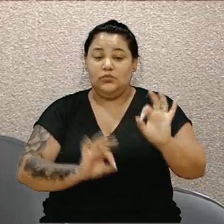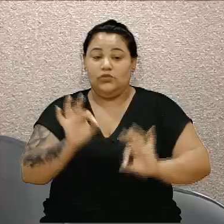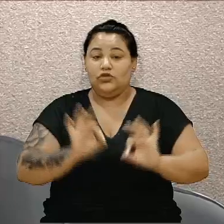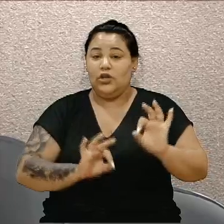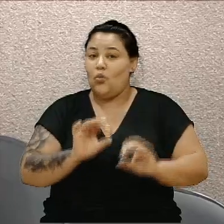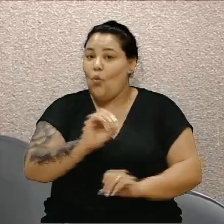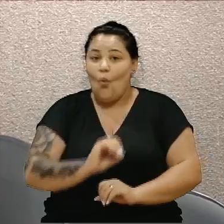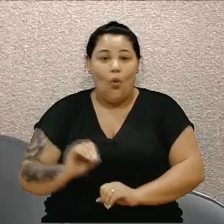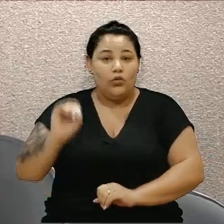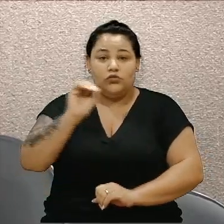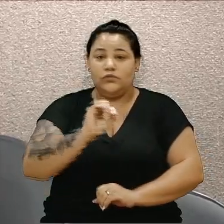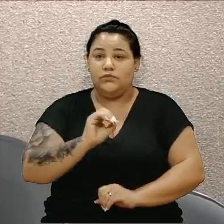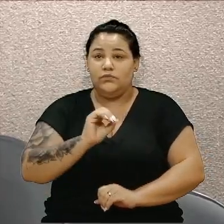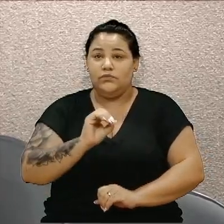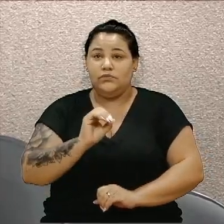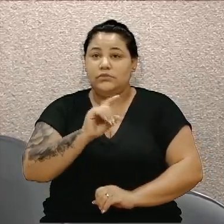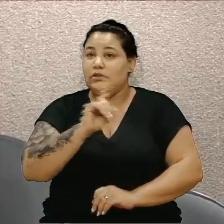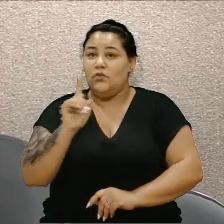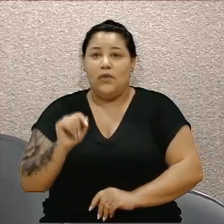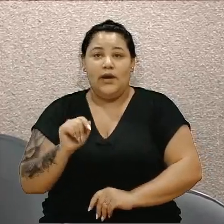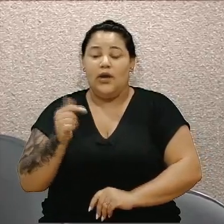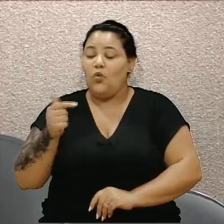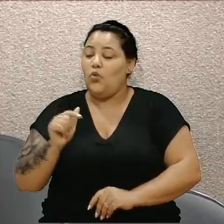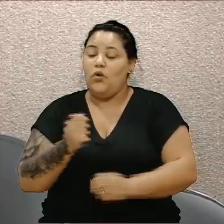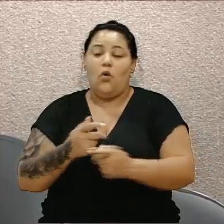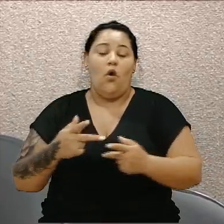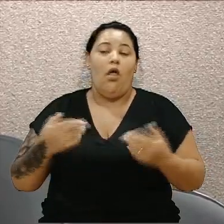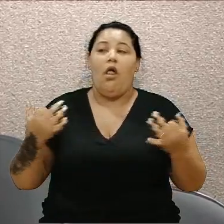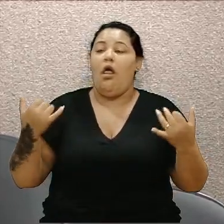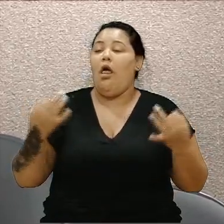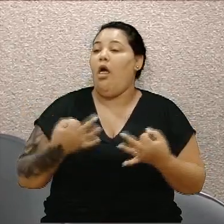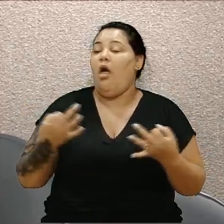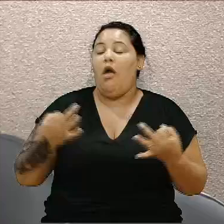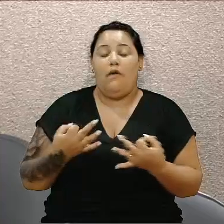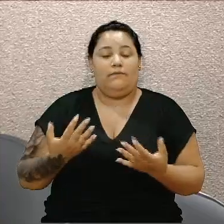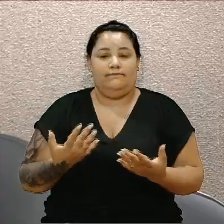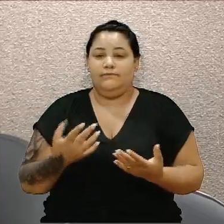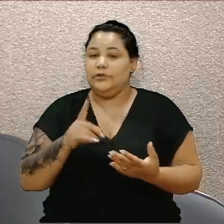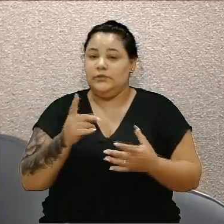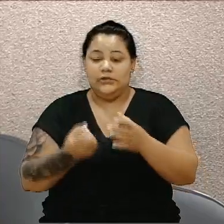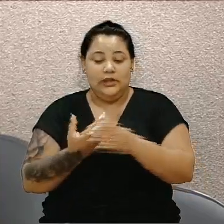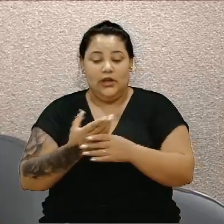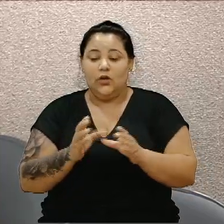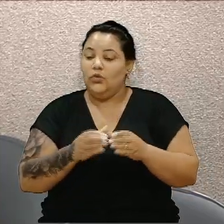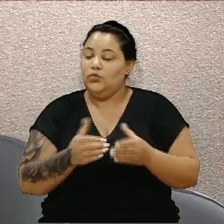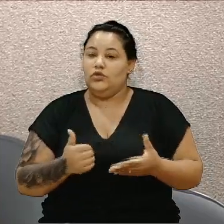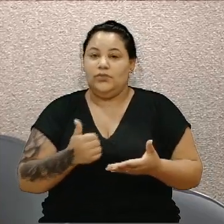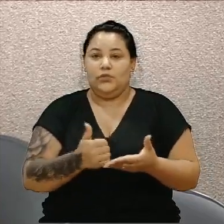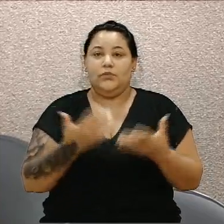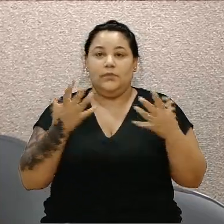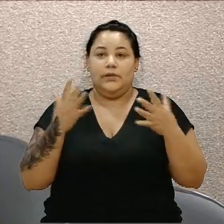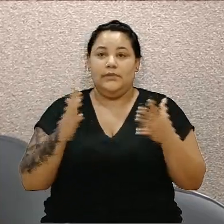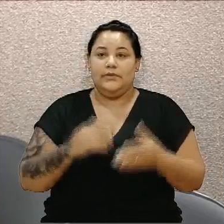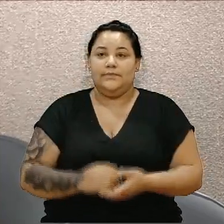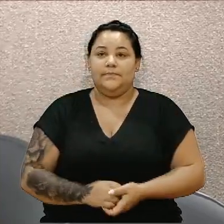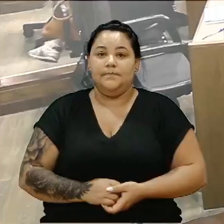né? Não é nada de outro mundo. Pode ser feito, o primeiro passo é a criação da frente parlamentar. Parabéns. Muito obrigado.